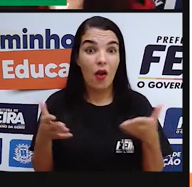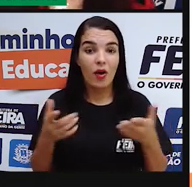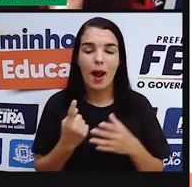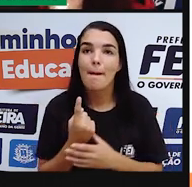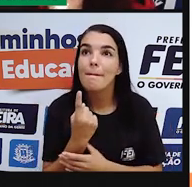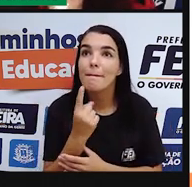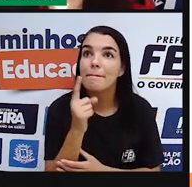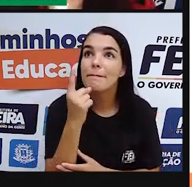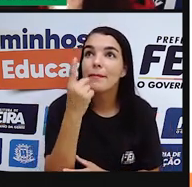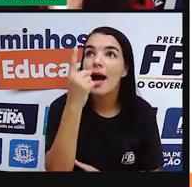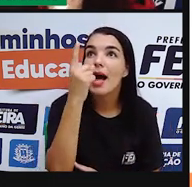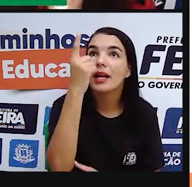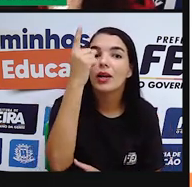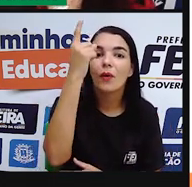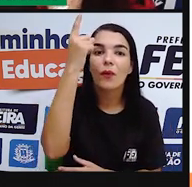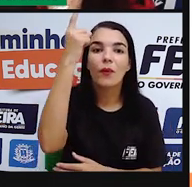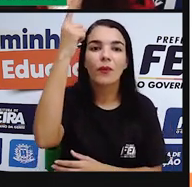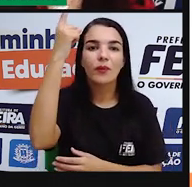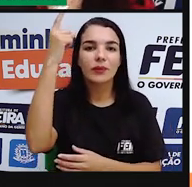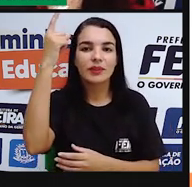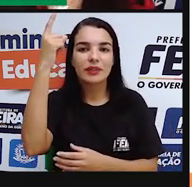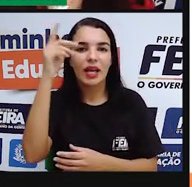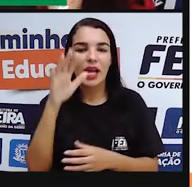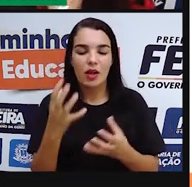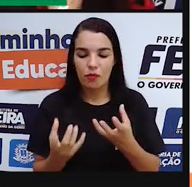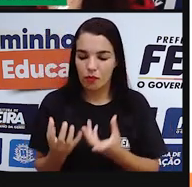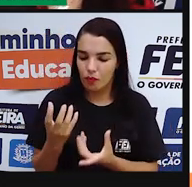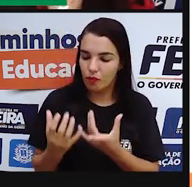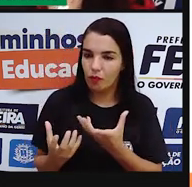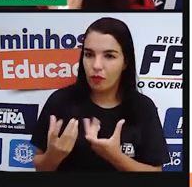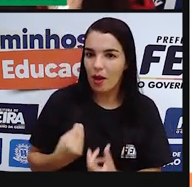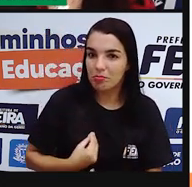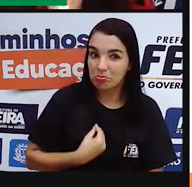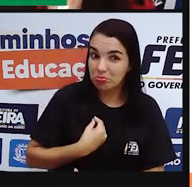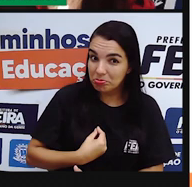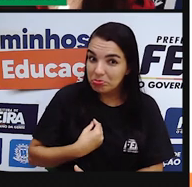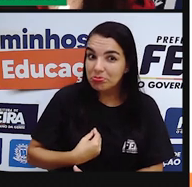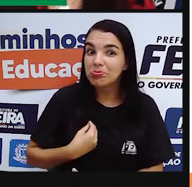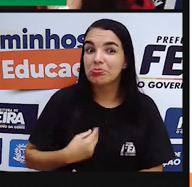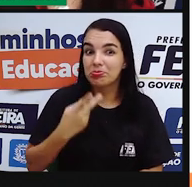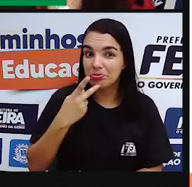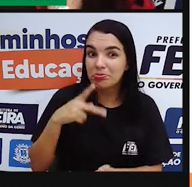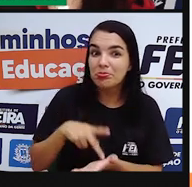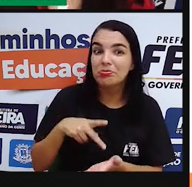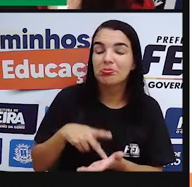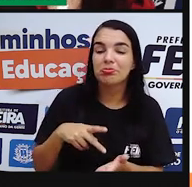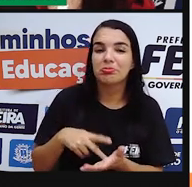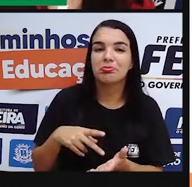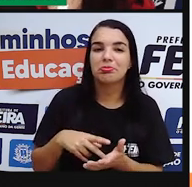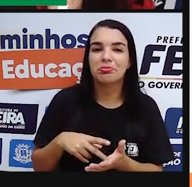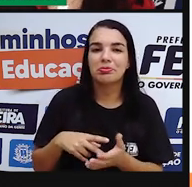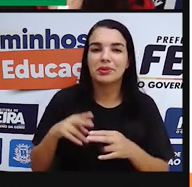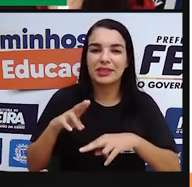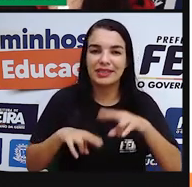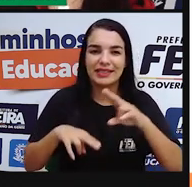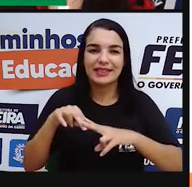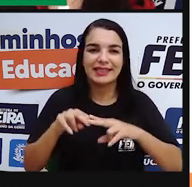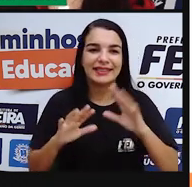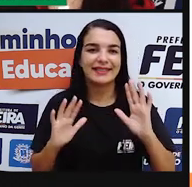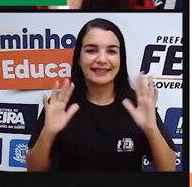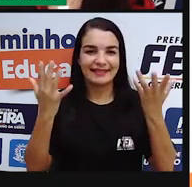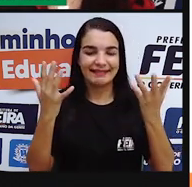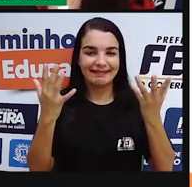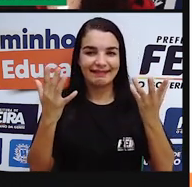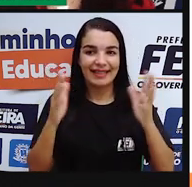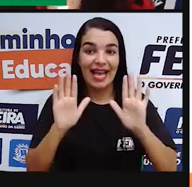Os balões e a fogueira estão aí presentes na festa junina. Os balões são